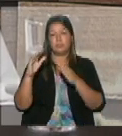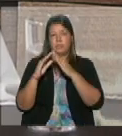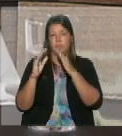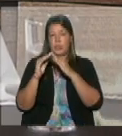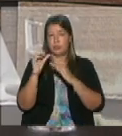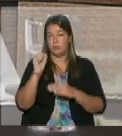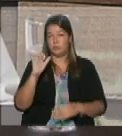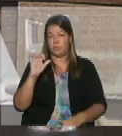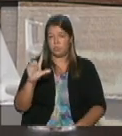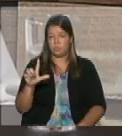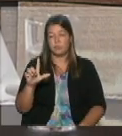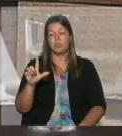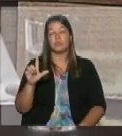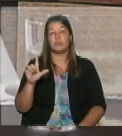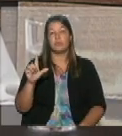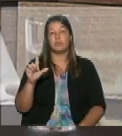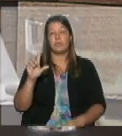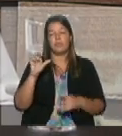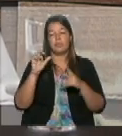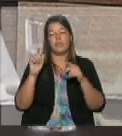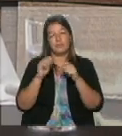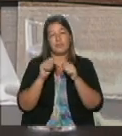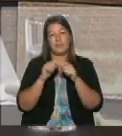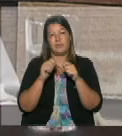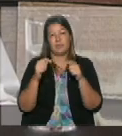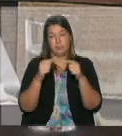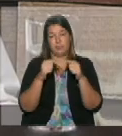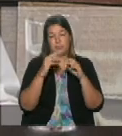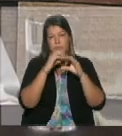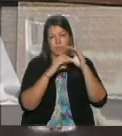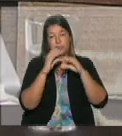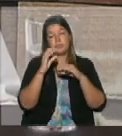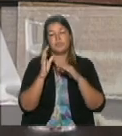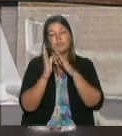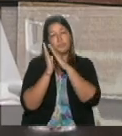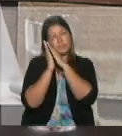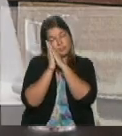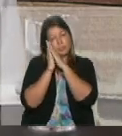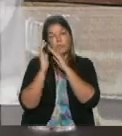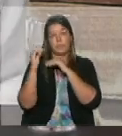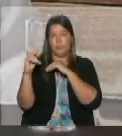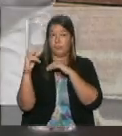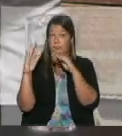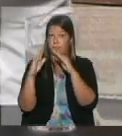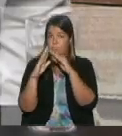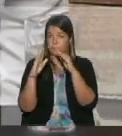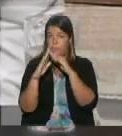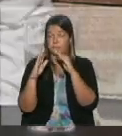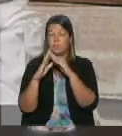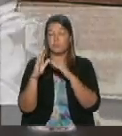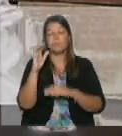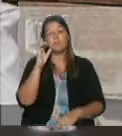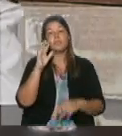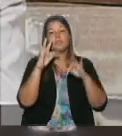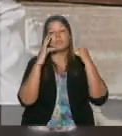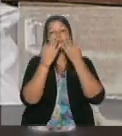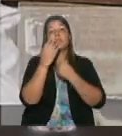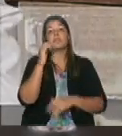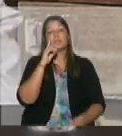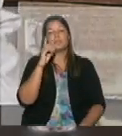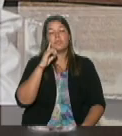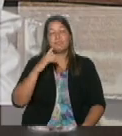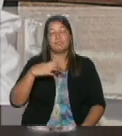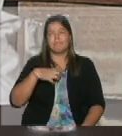Sul. Fazia parte essa hospedagem na casa de uma família americana. E, Rogério, foi um